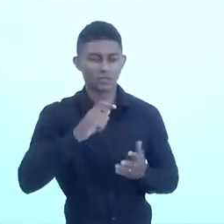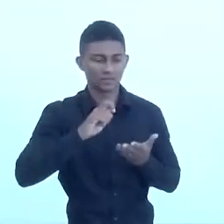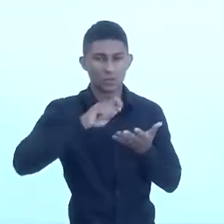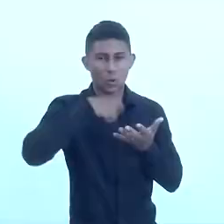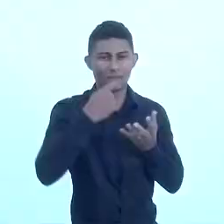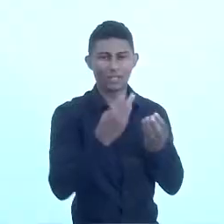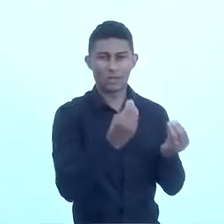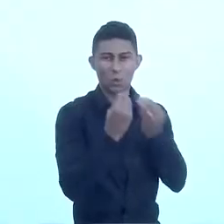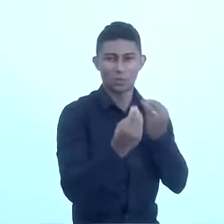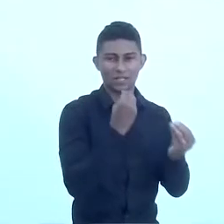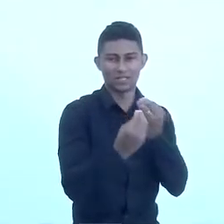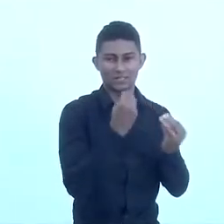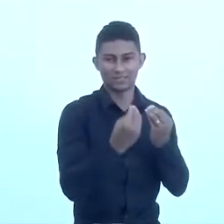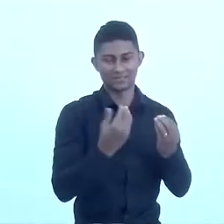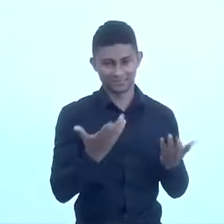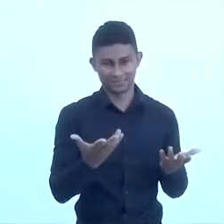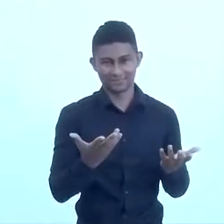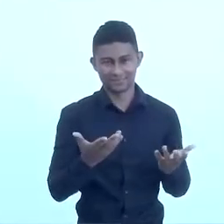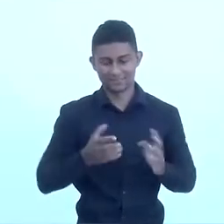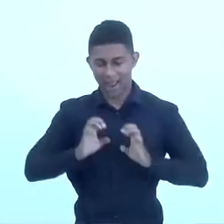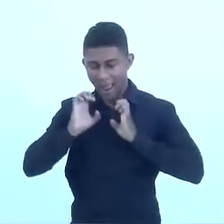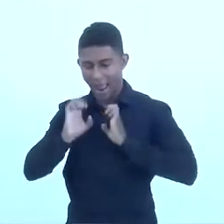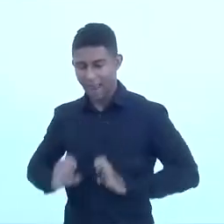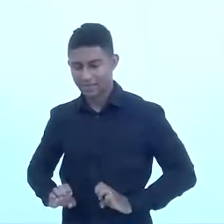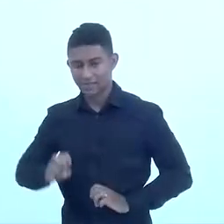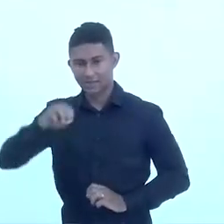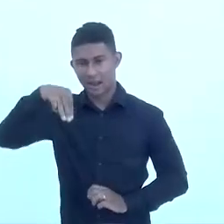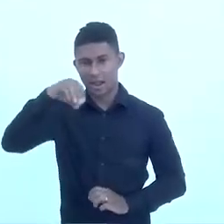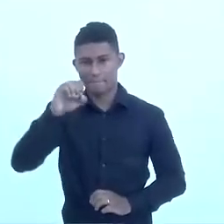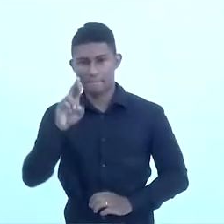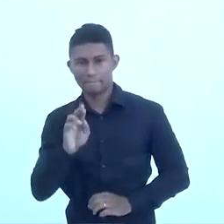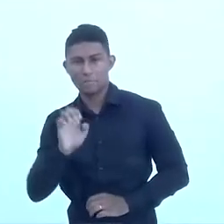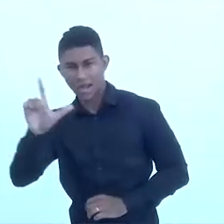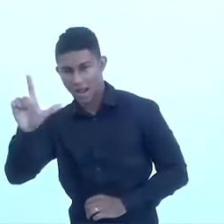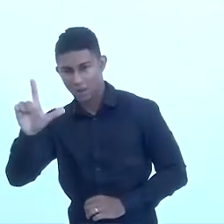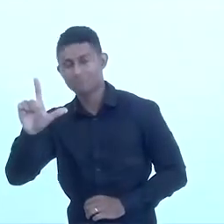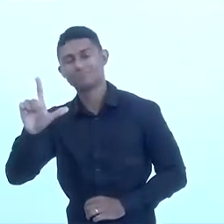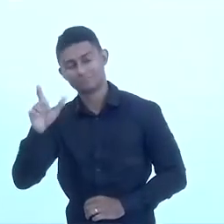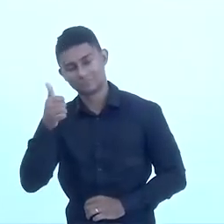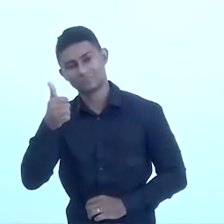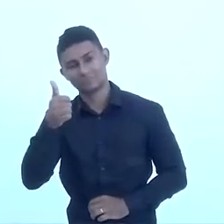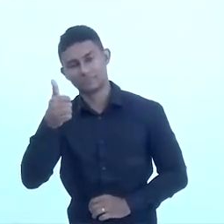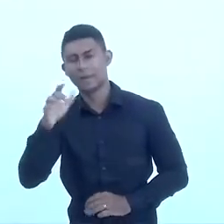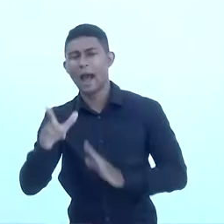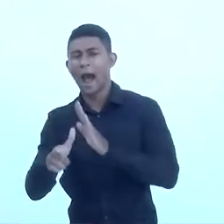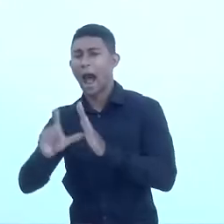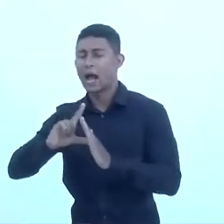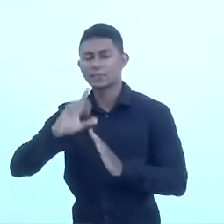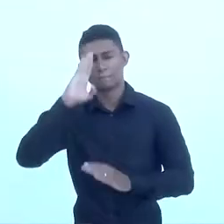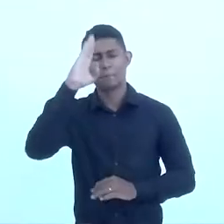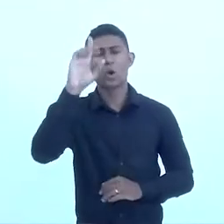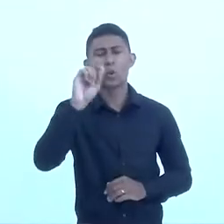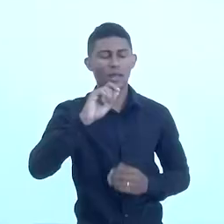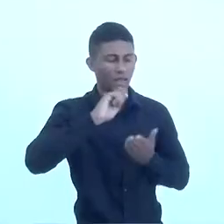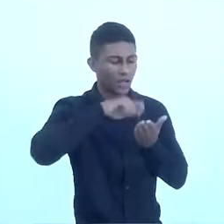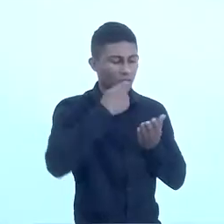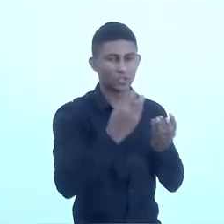existe moral. Não. Antes da moral, tem a barriga cheia.